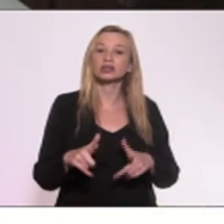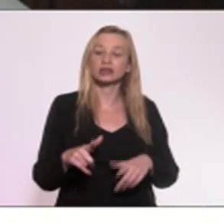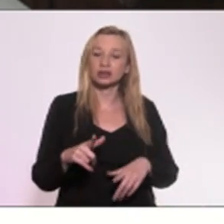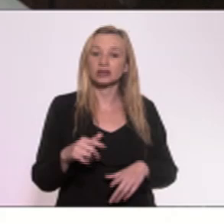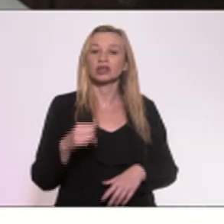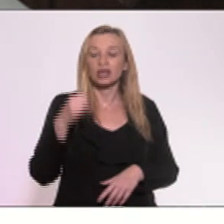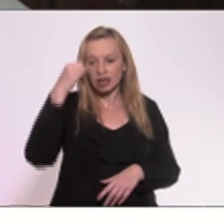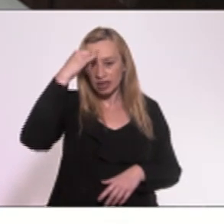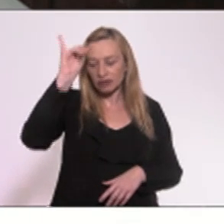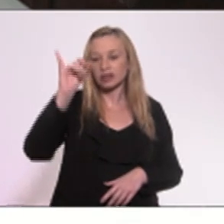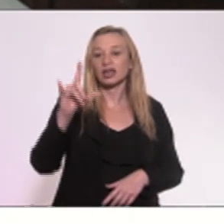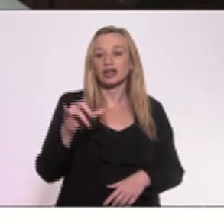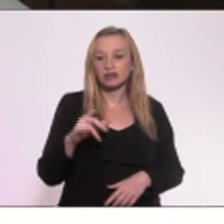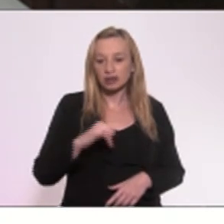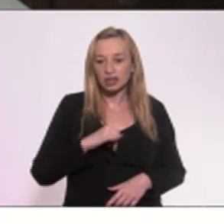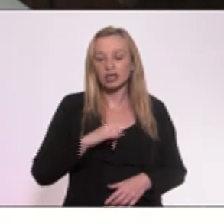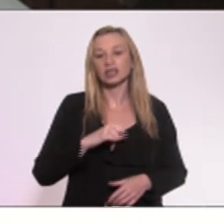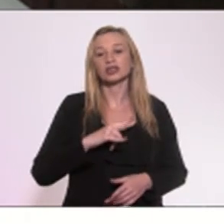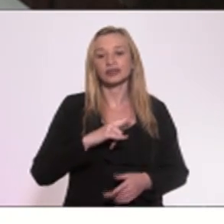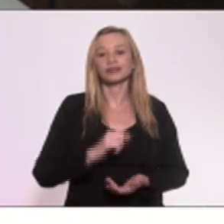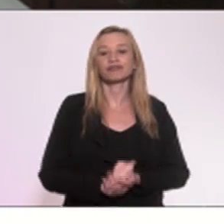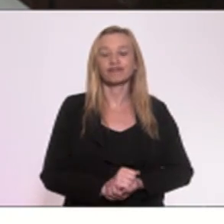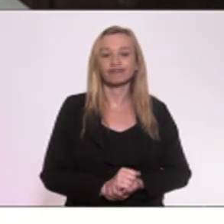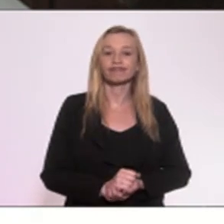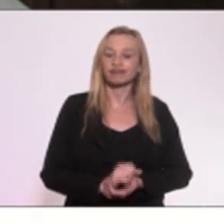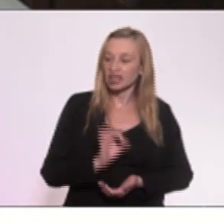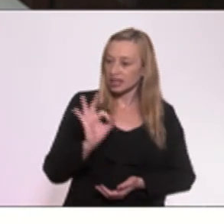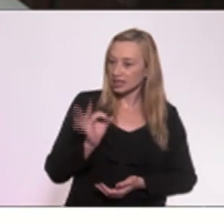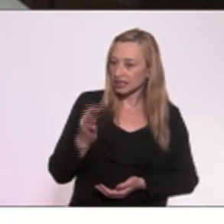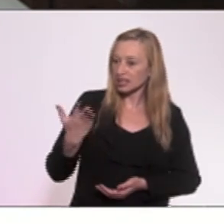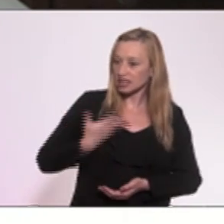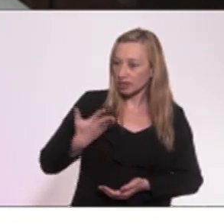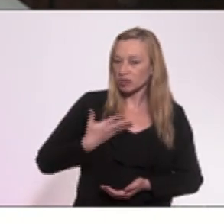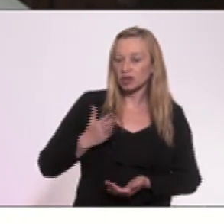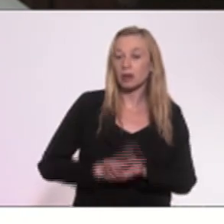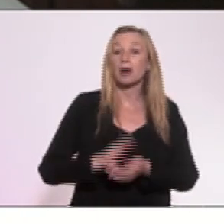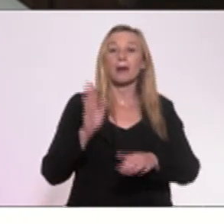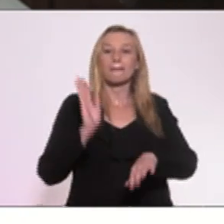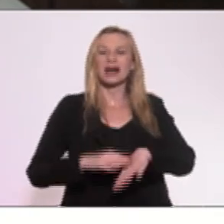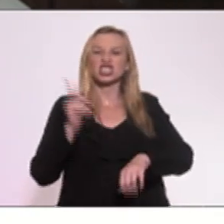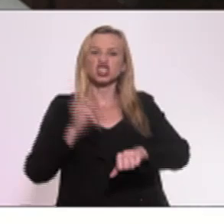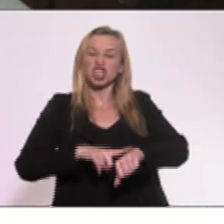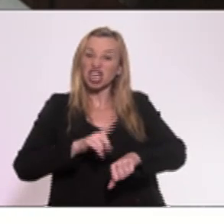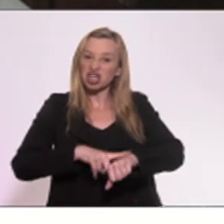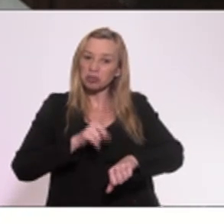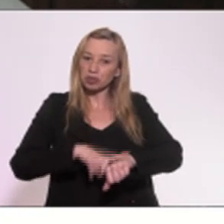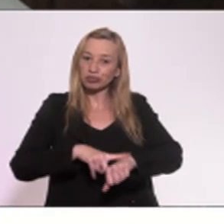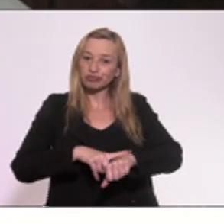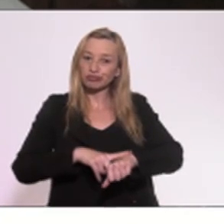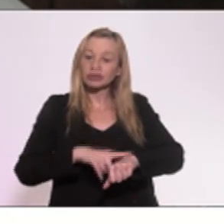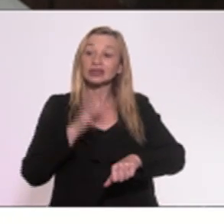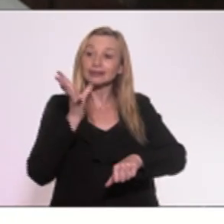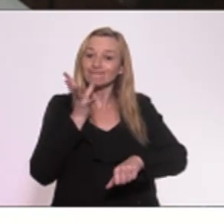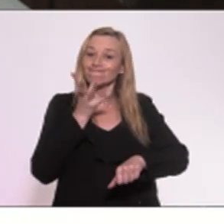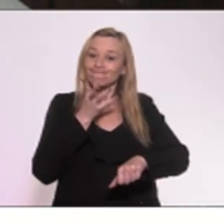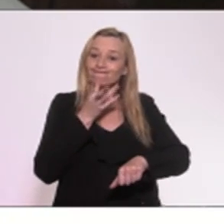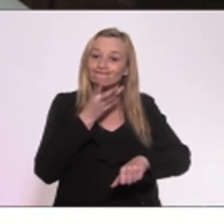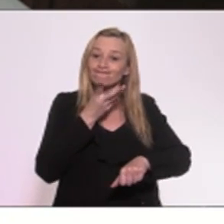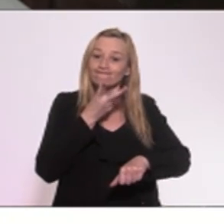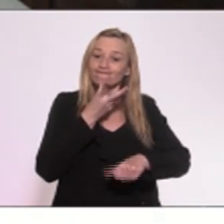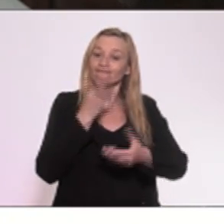Vossa Excelência tem toda a razão. Quanto mais tempo se arrastam os